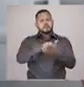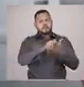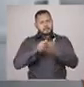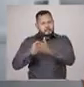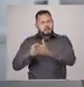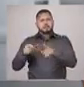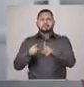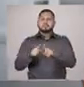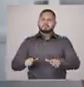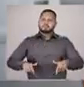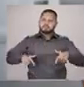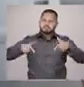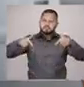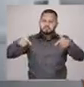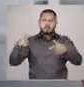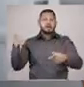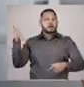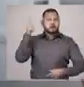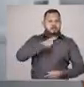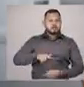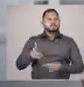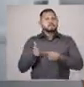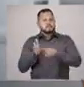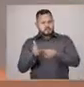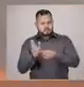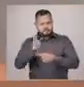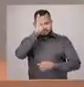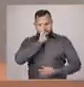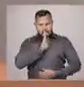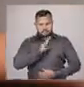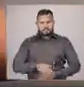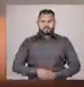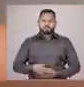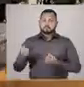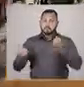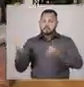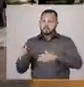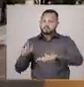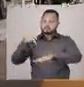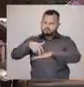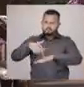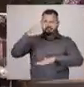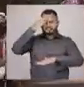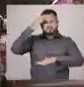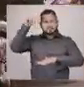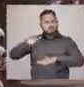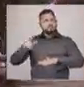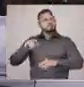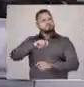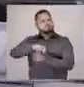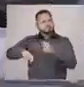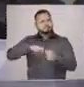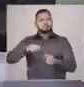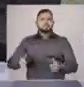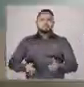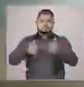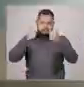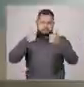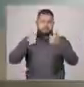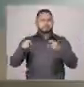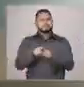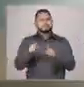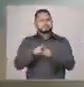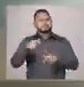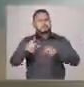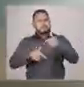preta dos preços da passagem e avançar para o passe livre. O homem da Kombi vem aí. Ele vai recuperar a